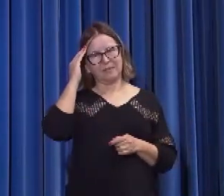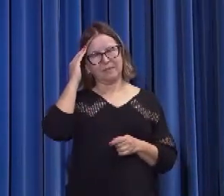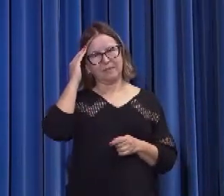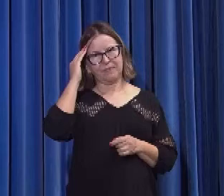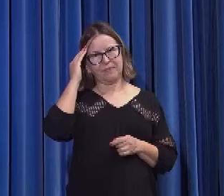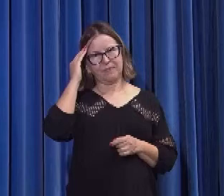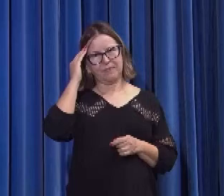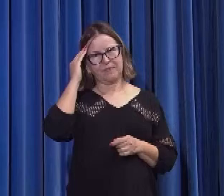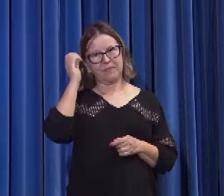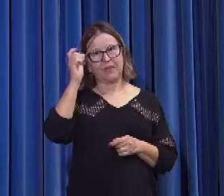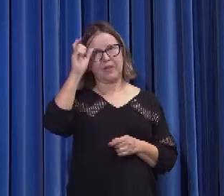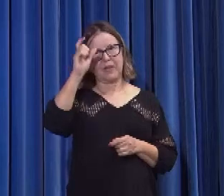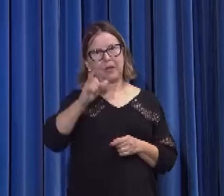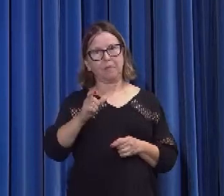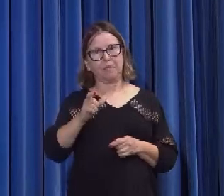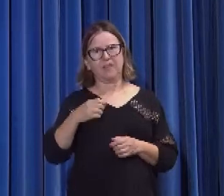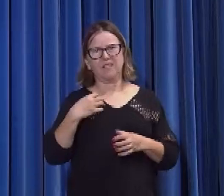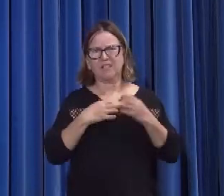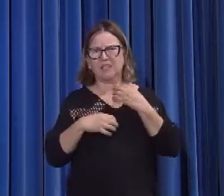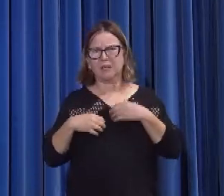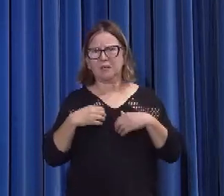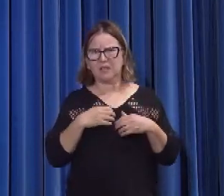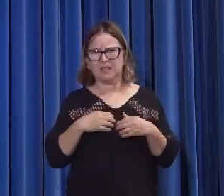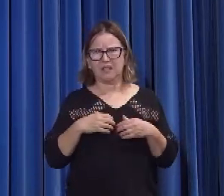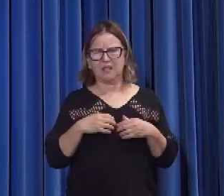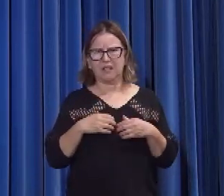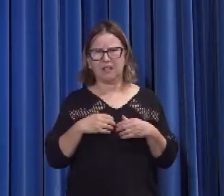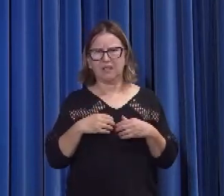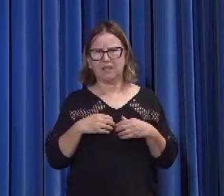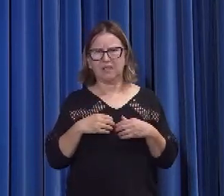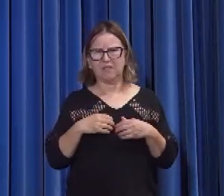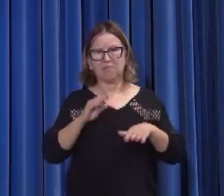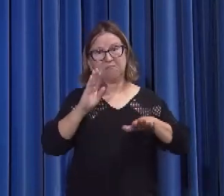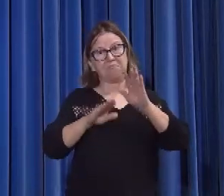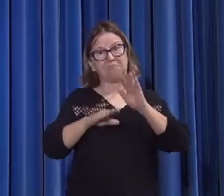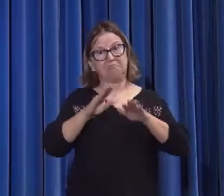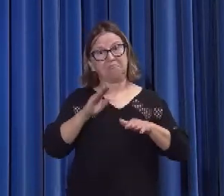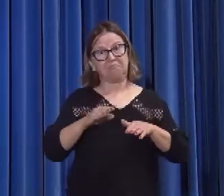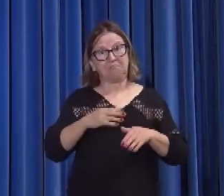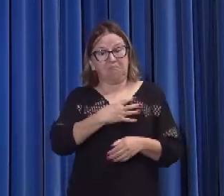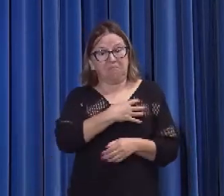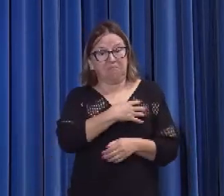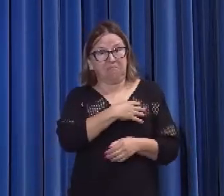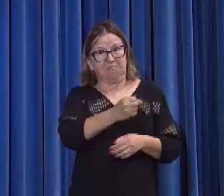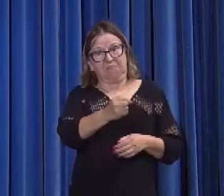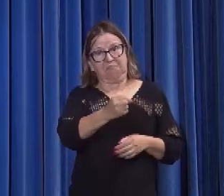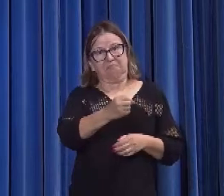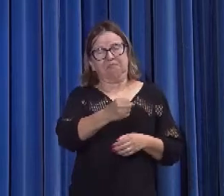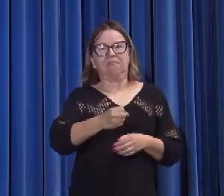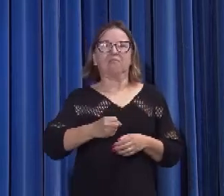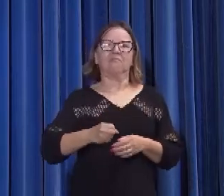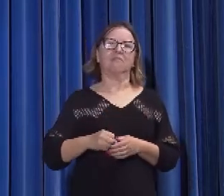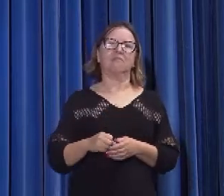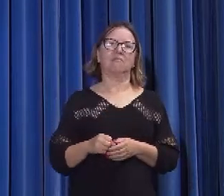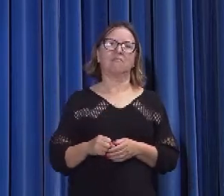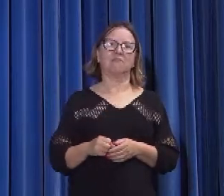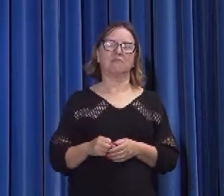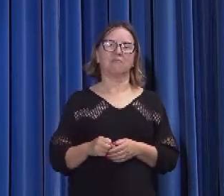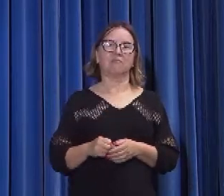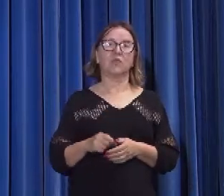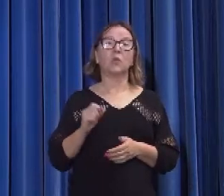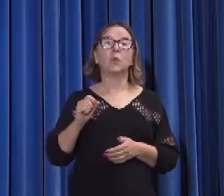tomar atitudes contra a sua própria vida. Olha o que o desespero provoca numa pessoa